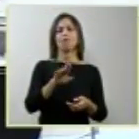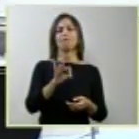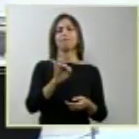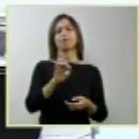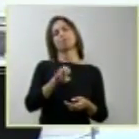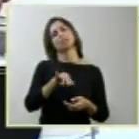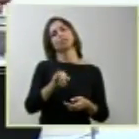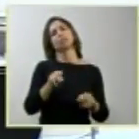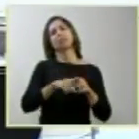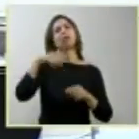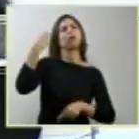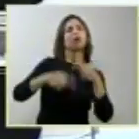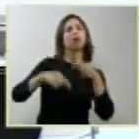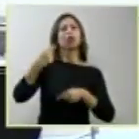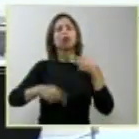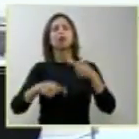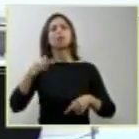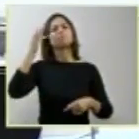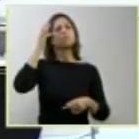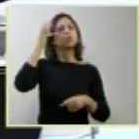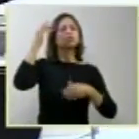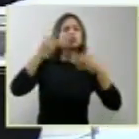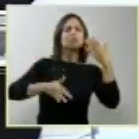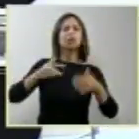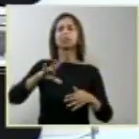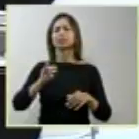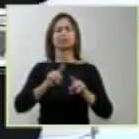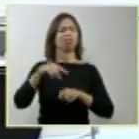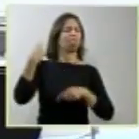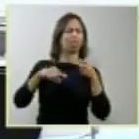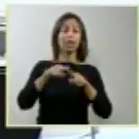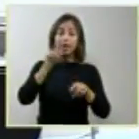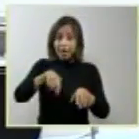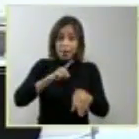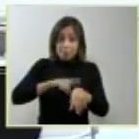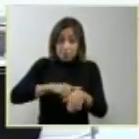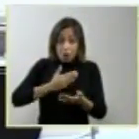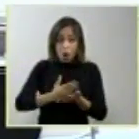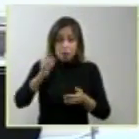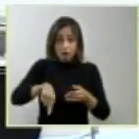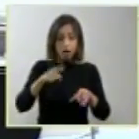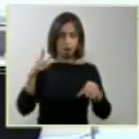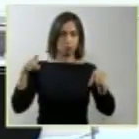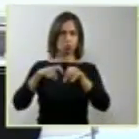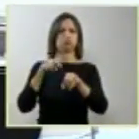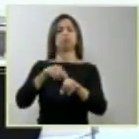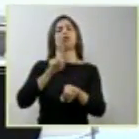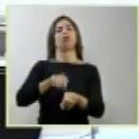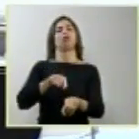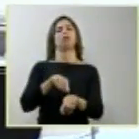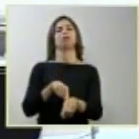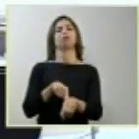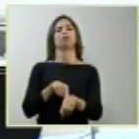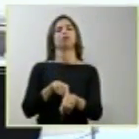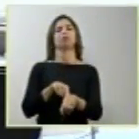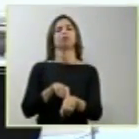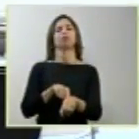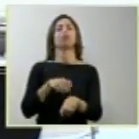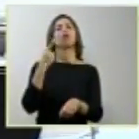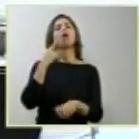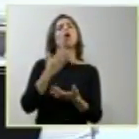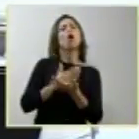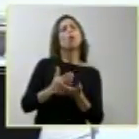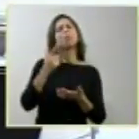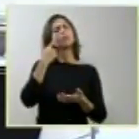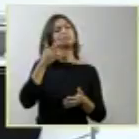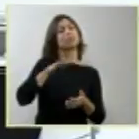divergências filosóficas e nem científicas, porque ele é exato, e é o único exato. A partir daí, as fases vão acontecendo mais, tipo assim, mais ou